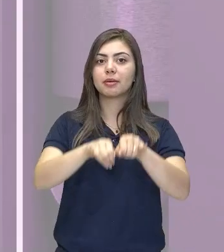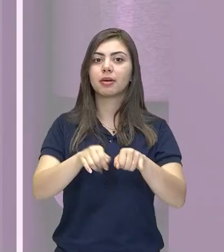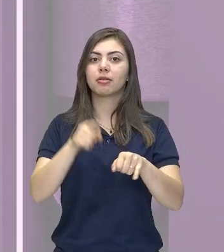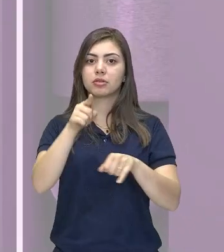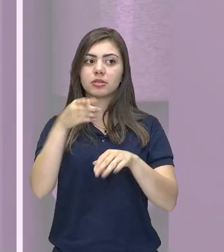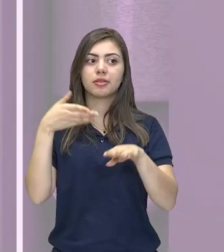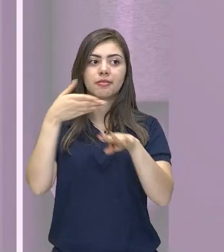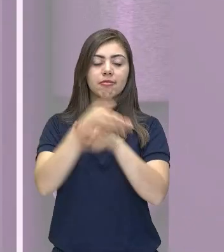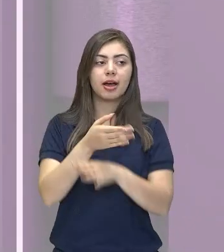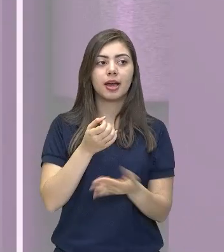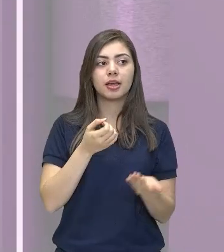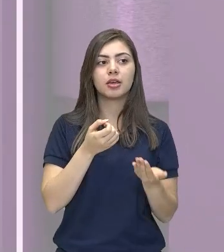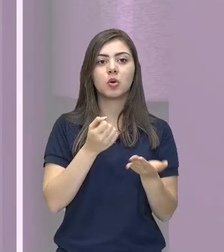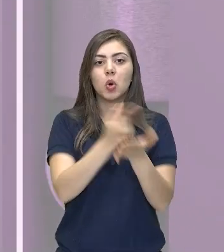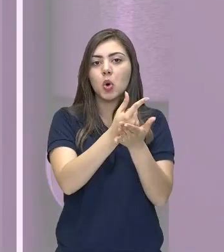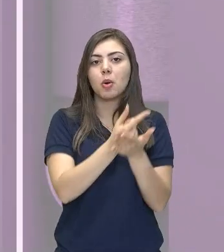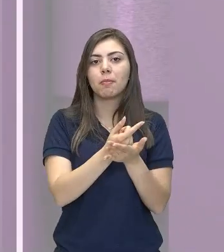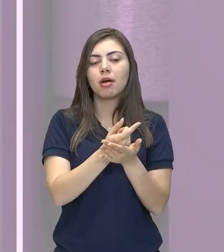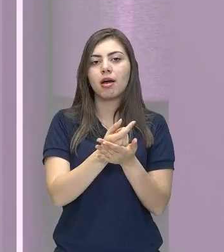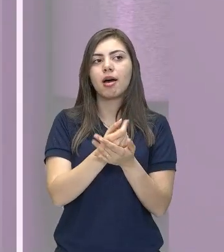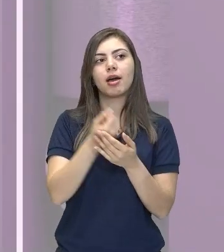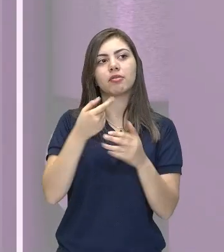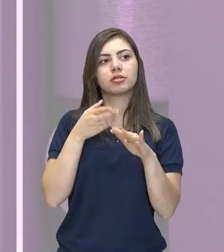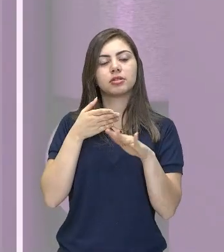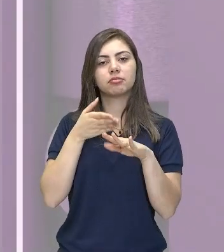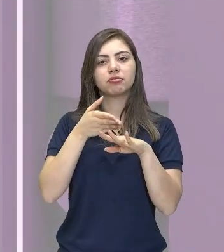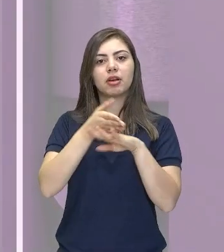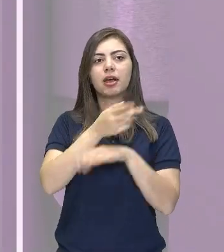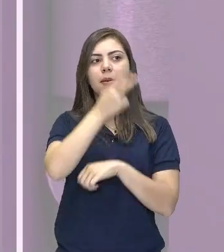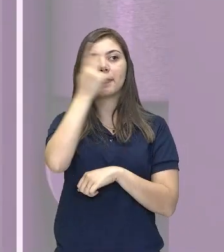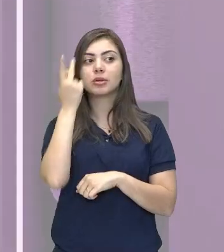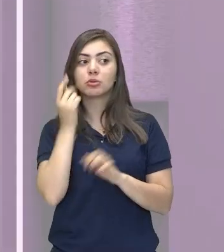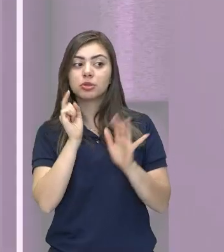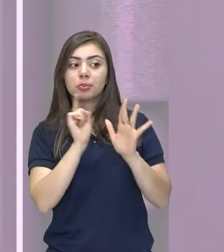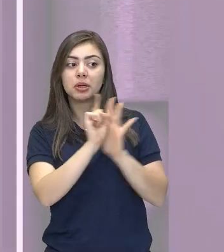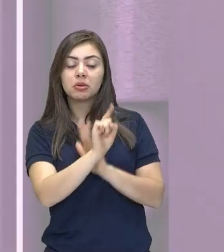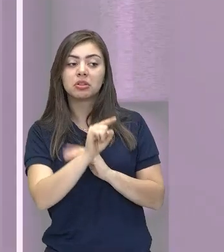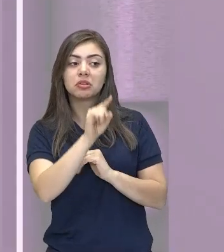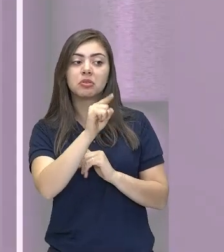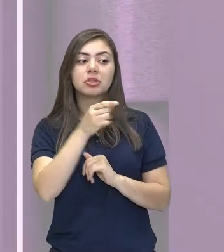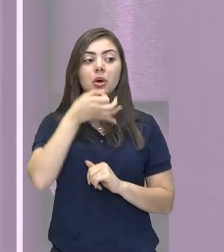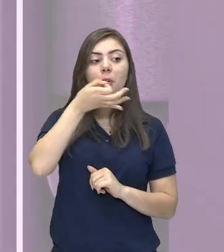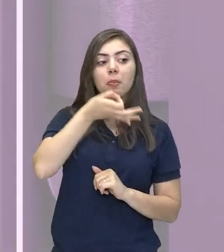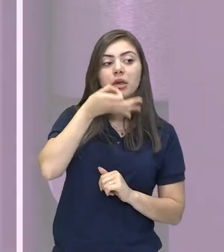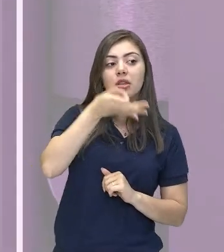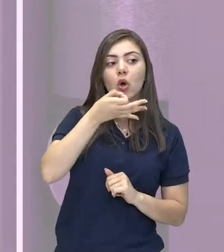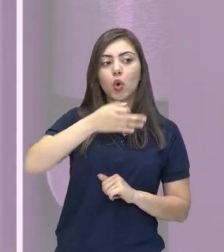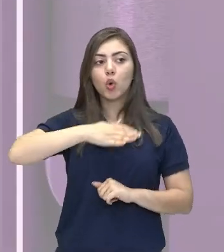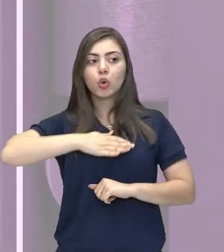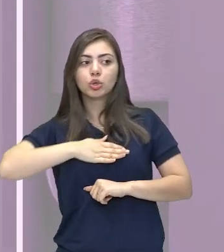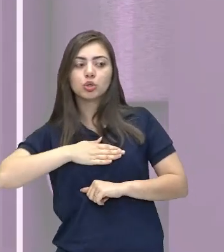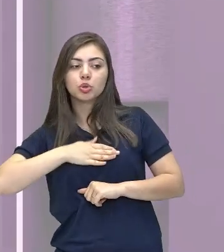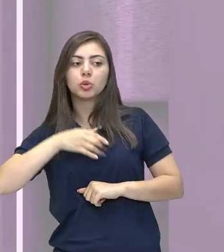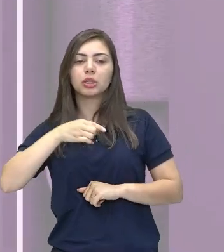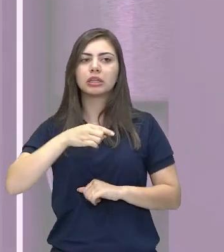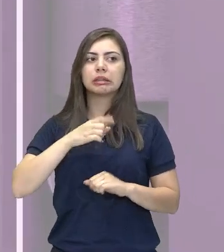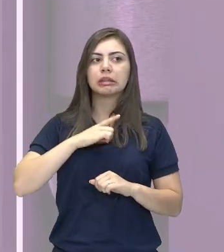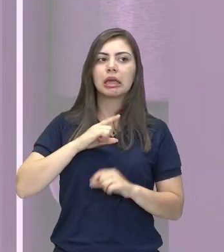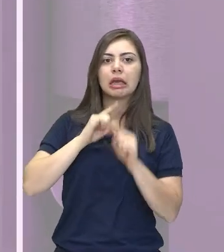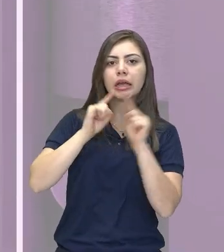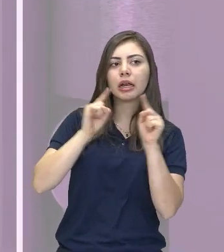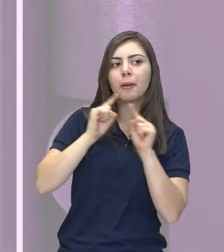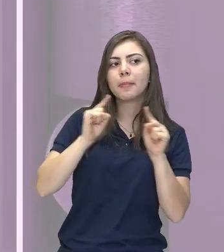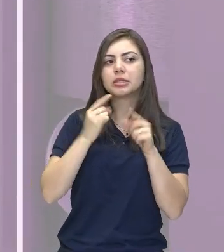lhe aborda, né? Ou tem ali algum dispositivo, algum equipamento que quer saber ali qual foi a sua opinião, se você tem alguma reclamação para